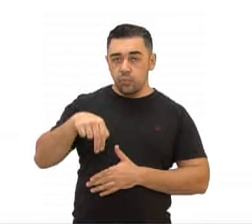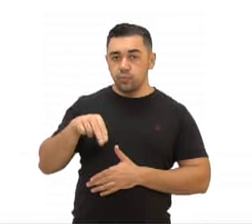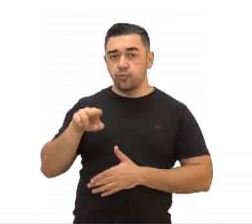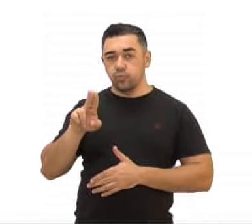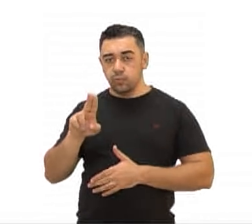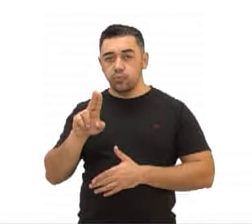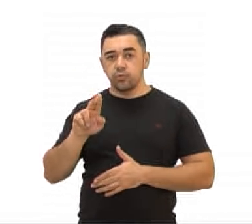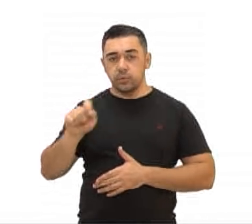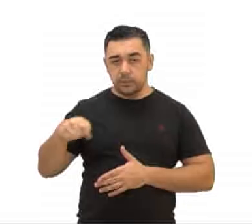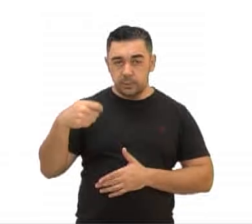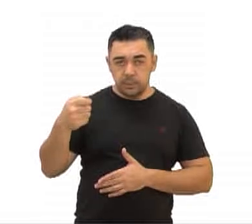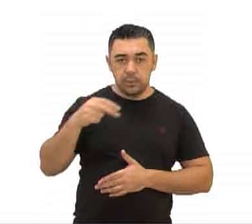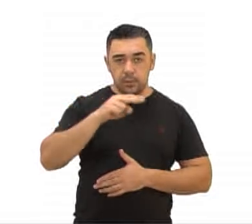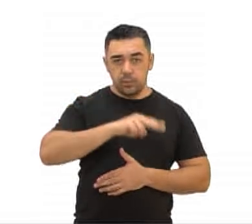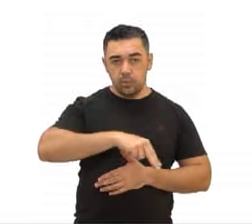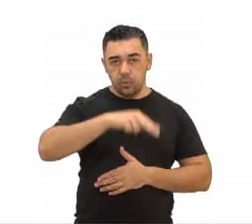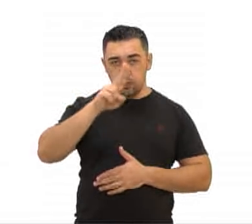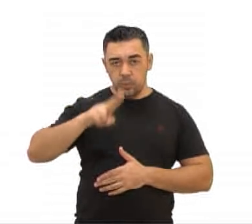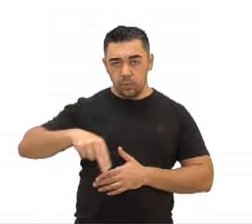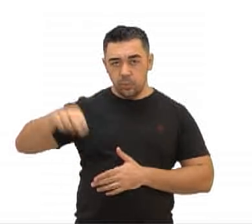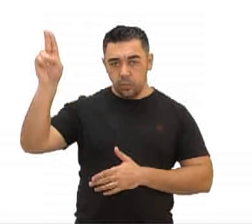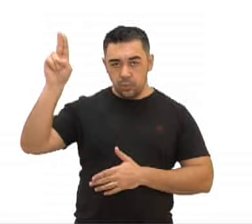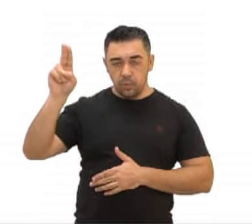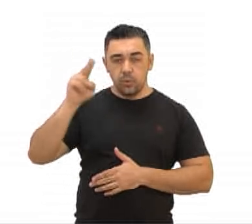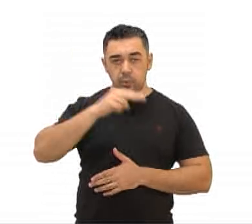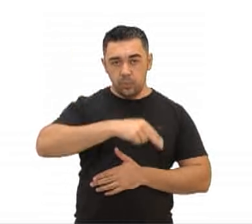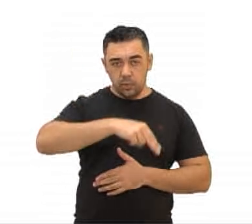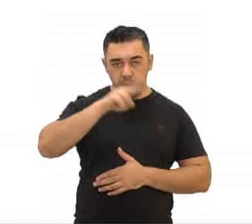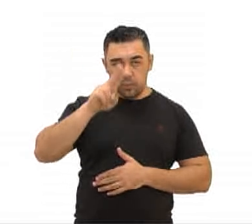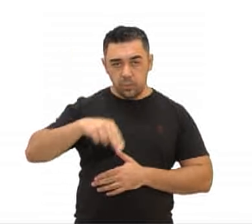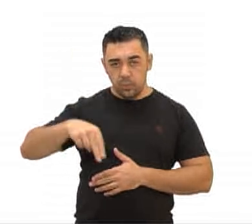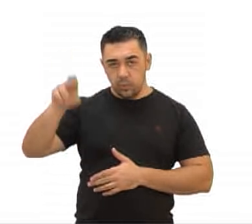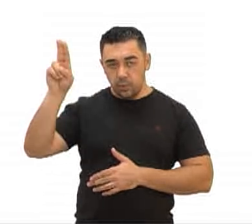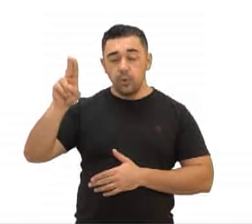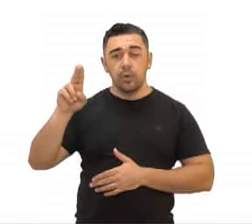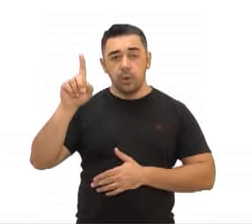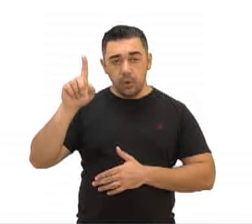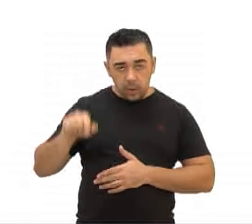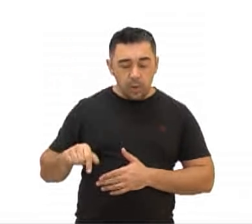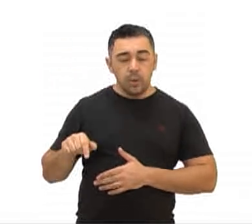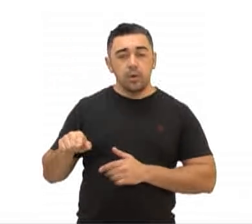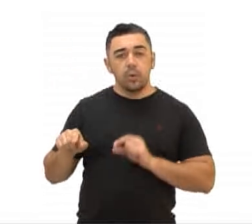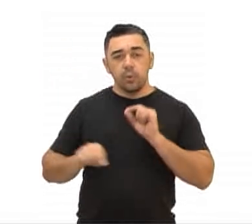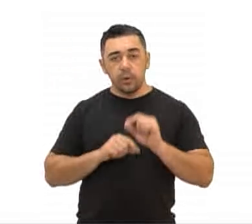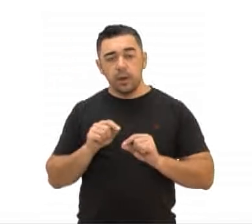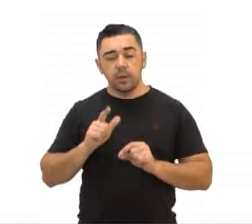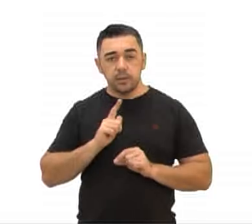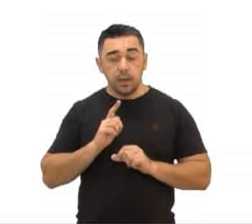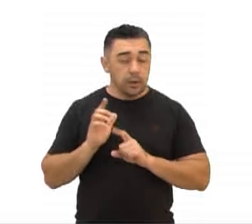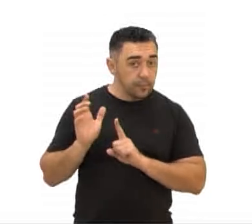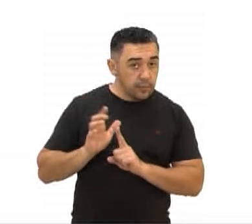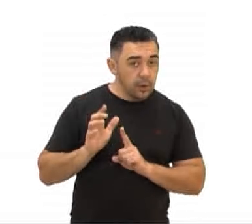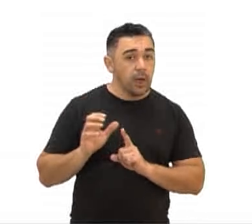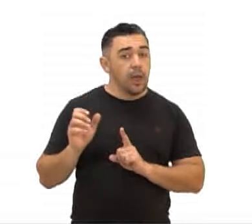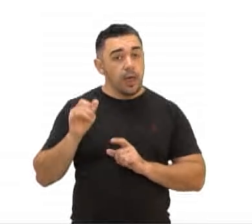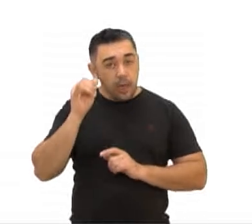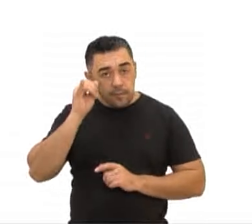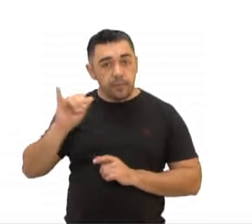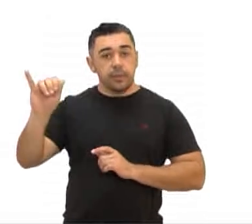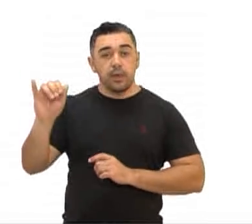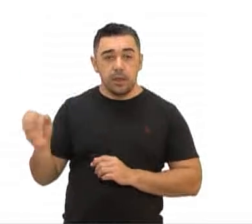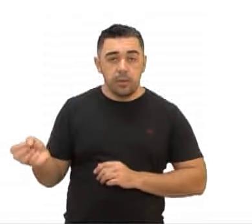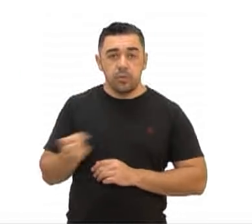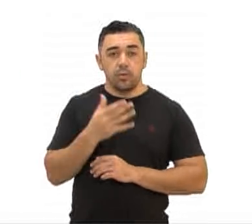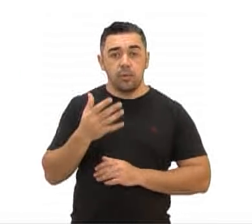Organização das Nações Unidas, que deveria ter esse papel, então, de intermediar e evitar novas guerras.